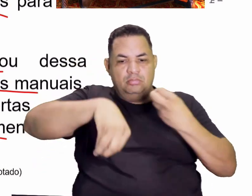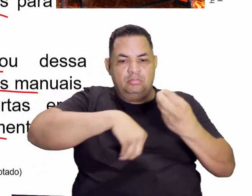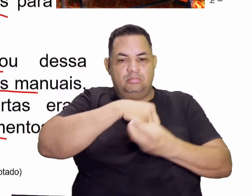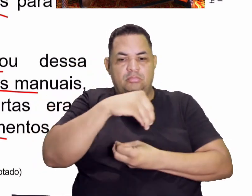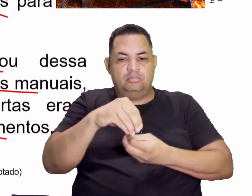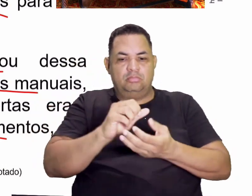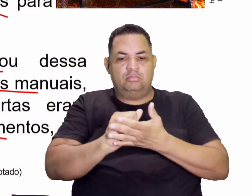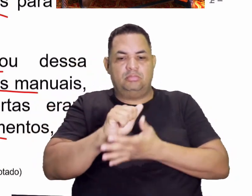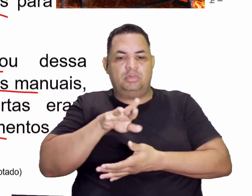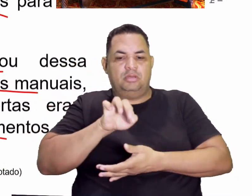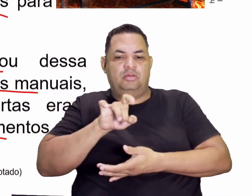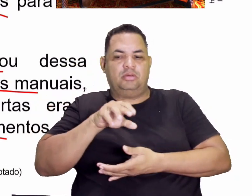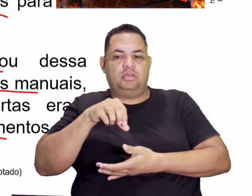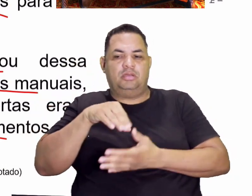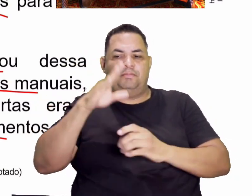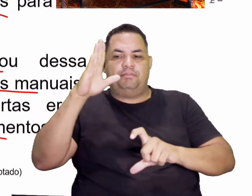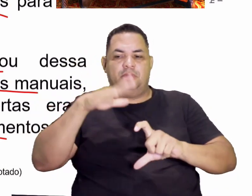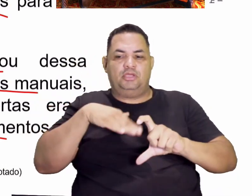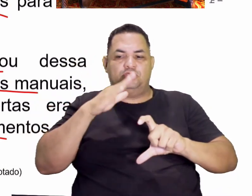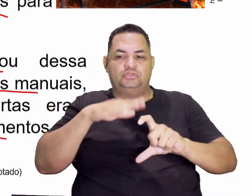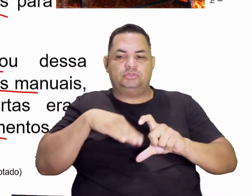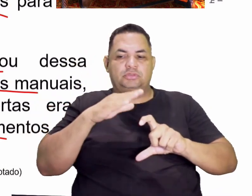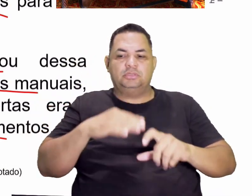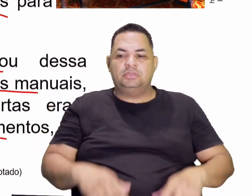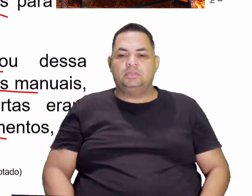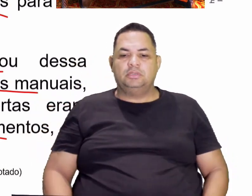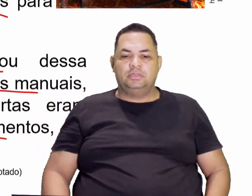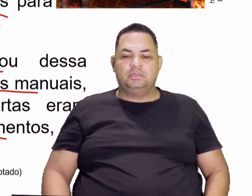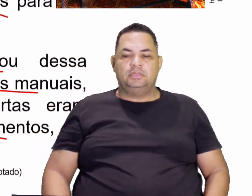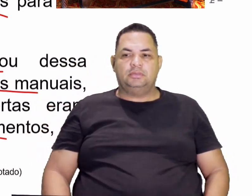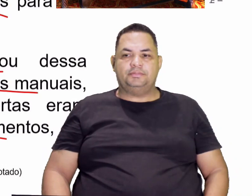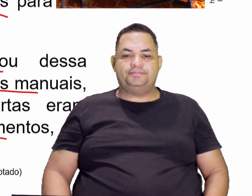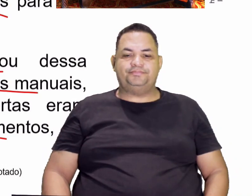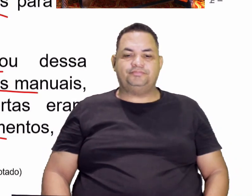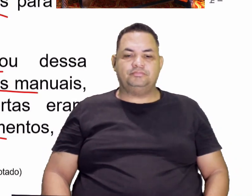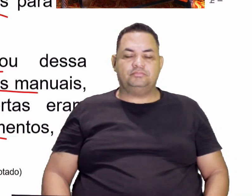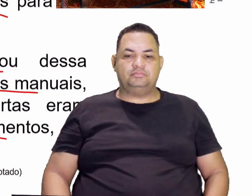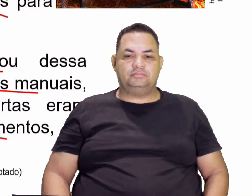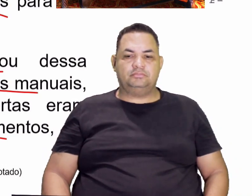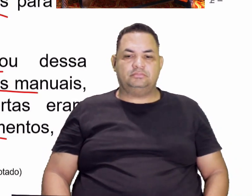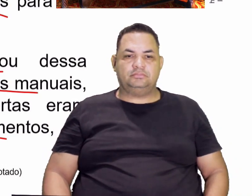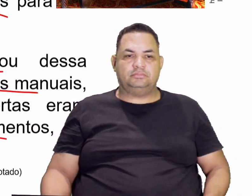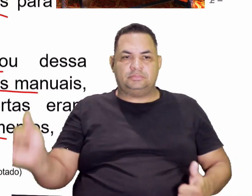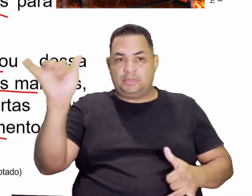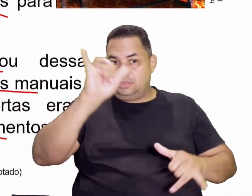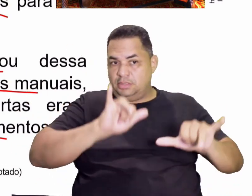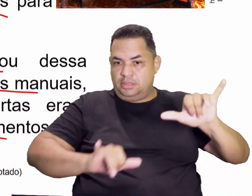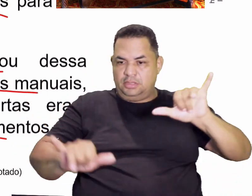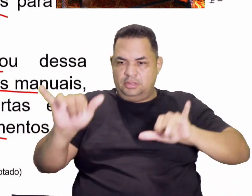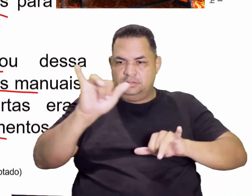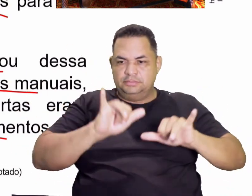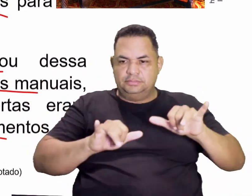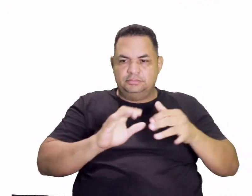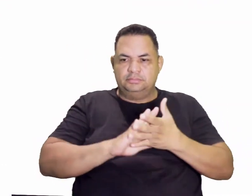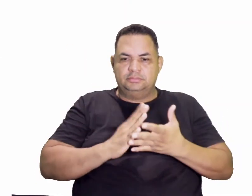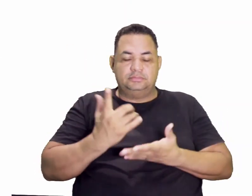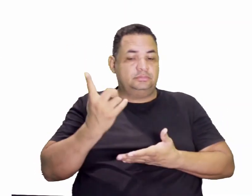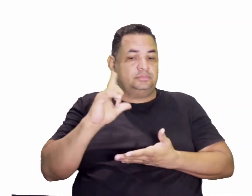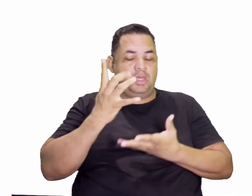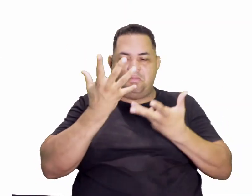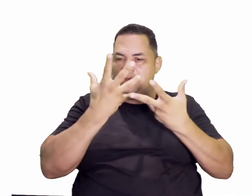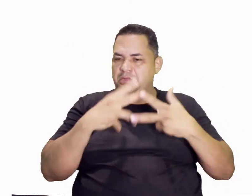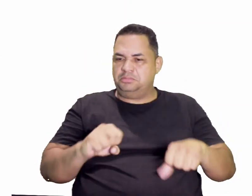aura mística. Então tá aí. Então fique sabendo que a questão da alquimia, ela não era